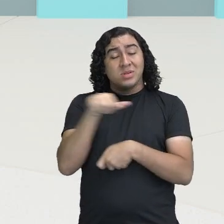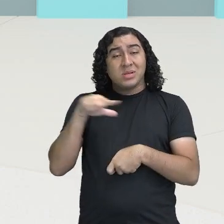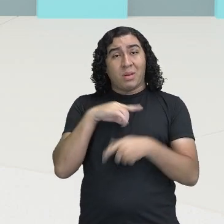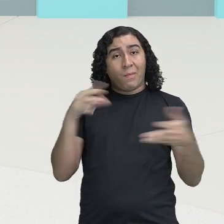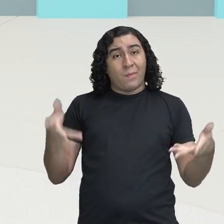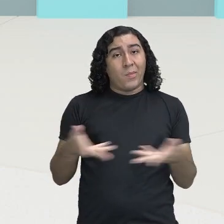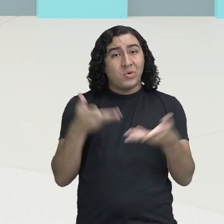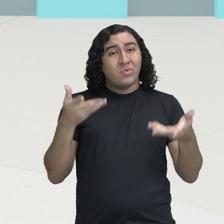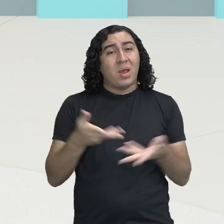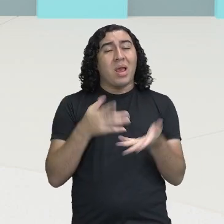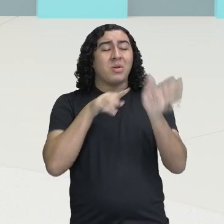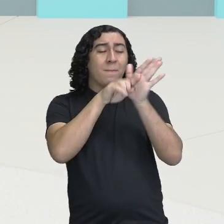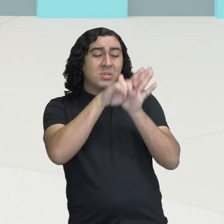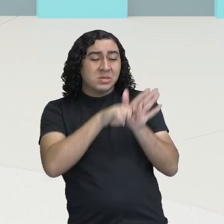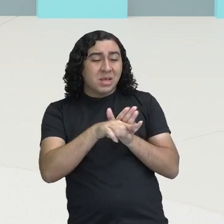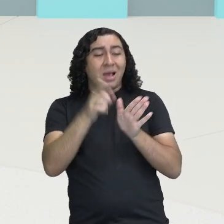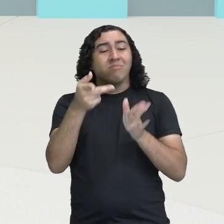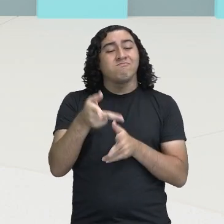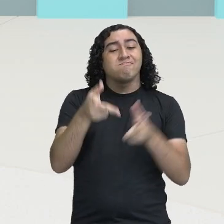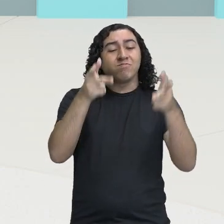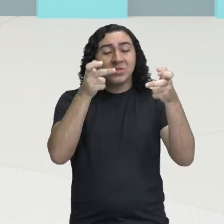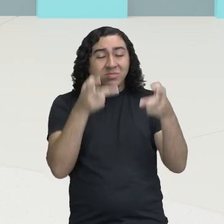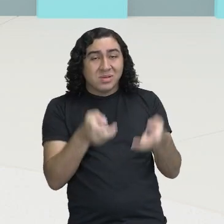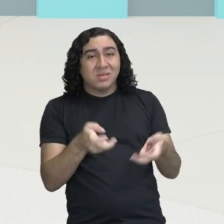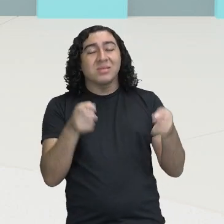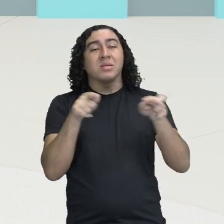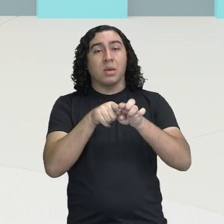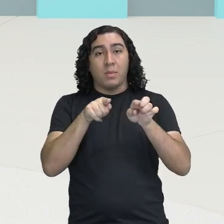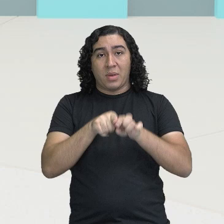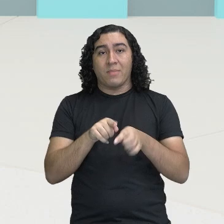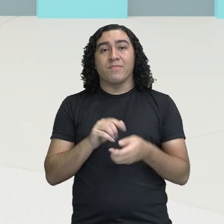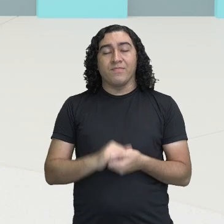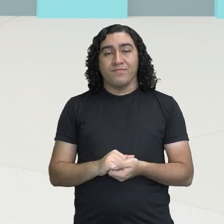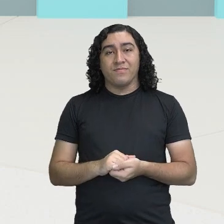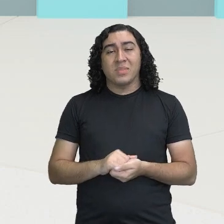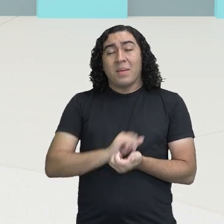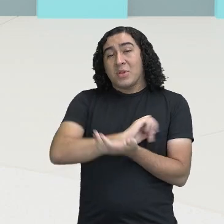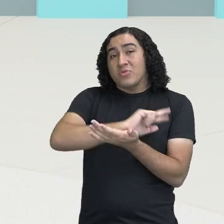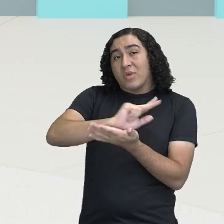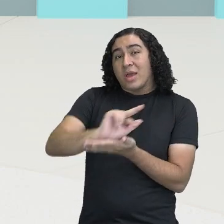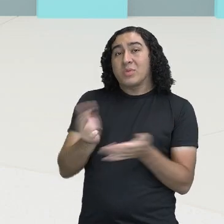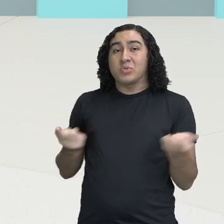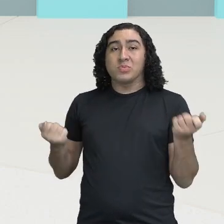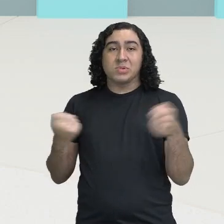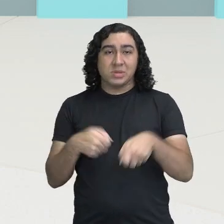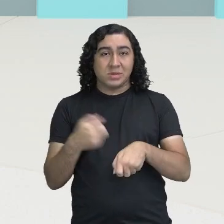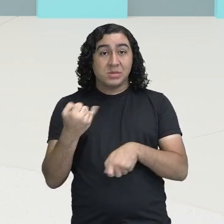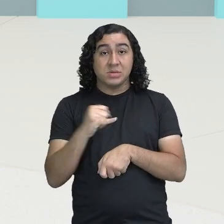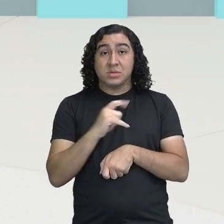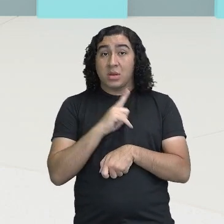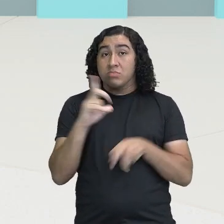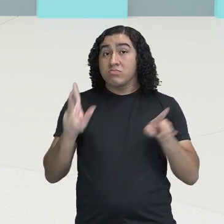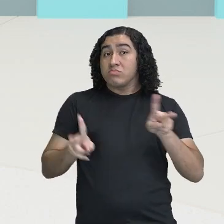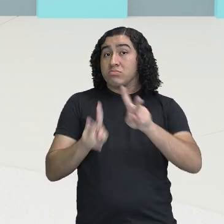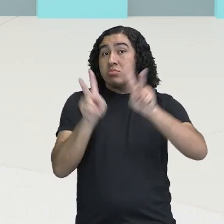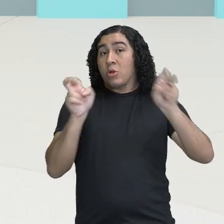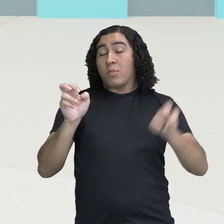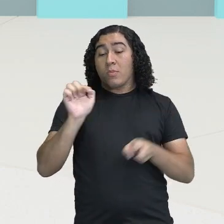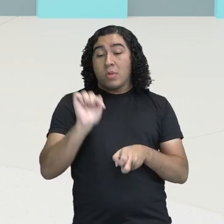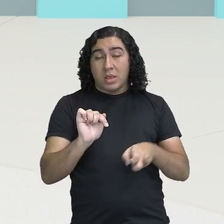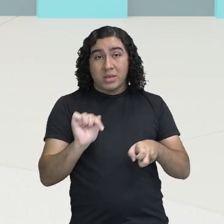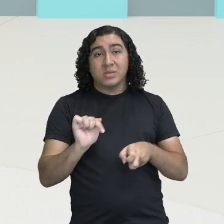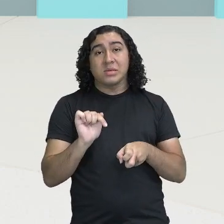a conhecer, a olhar de forma diferente para as infinitas possibilidades quando se trata dessas